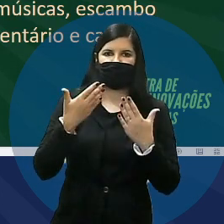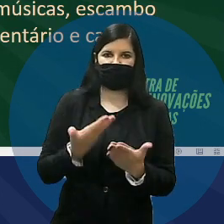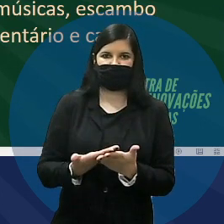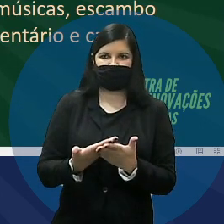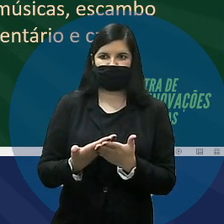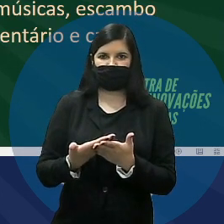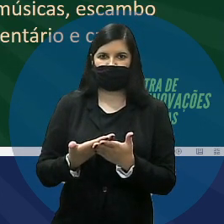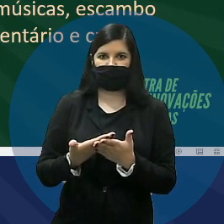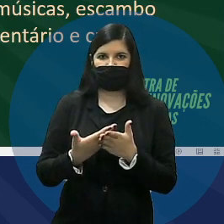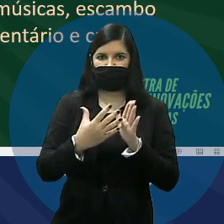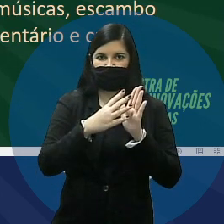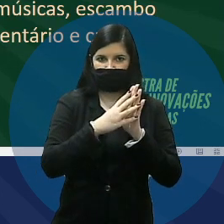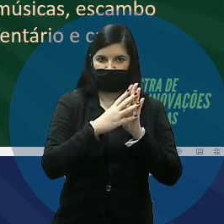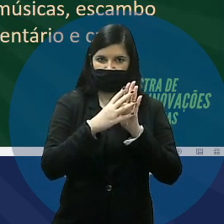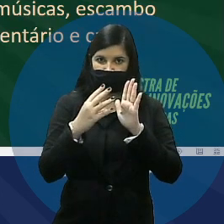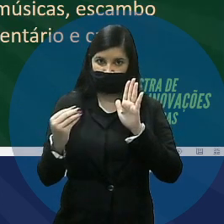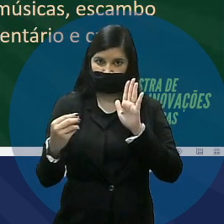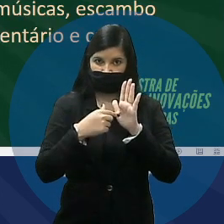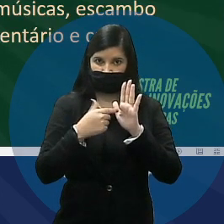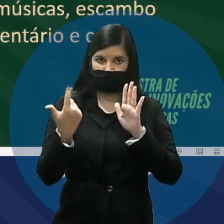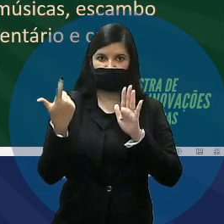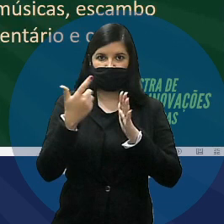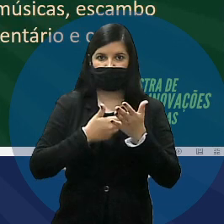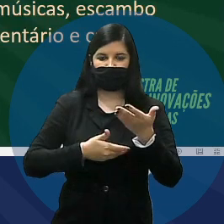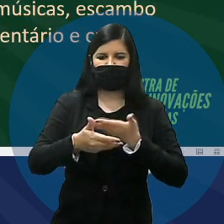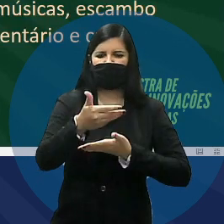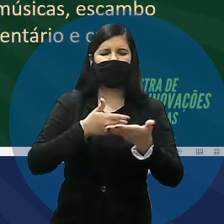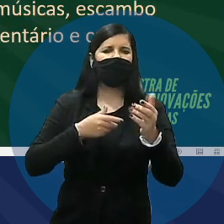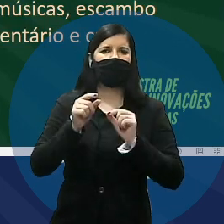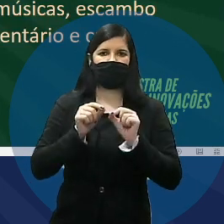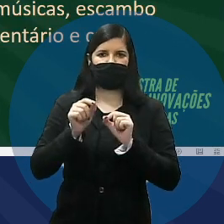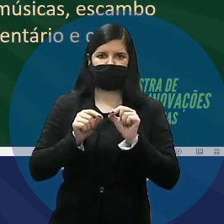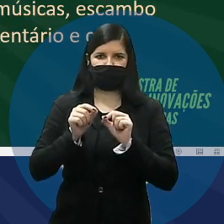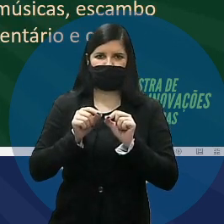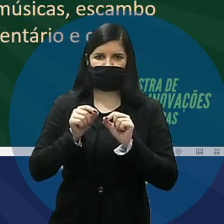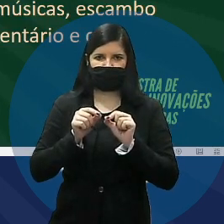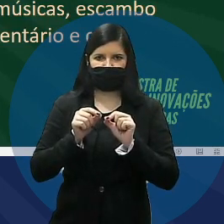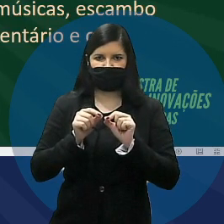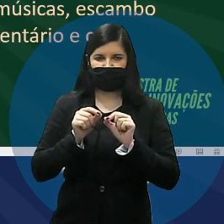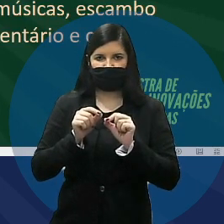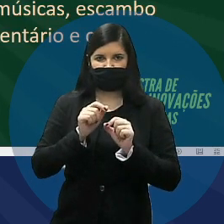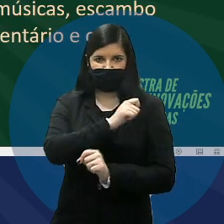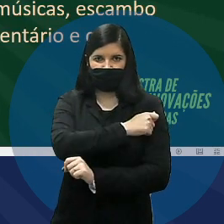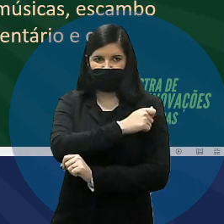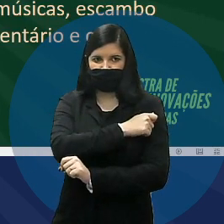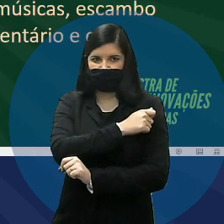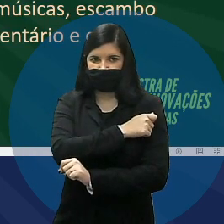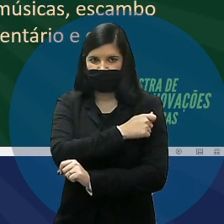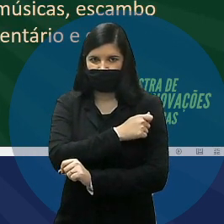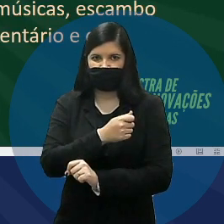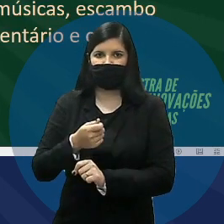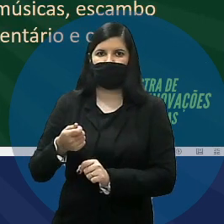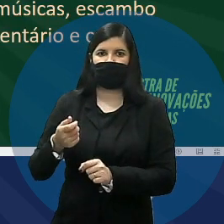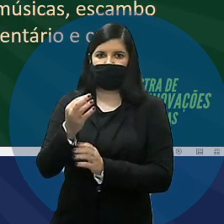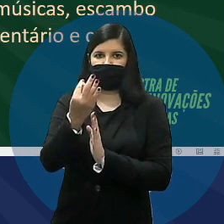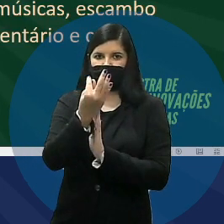formato que envolvia a seguinte questão, era trazer estudantes que produziram seus